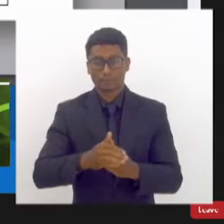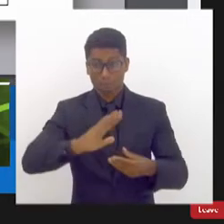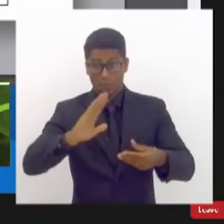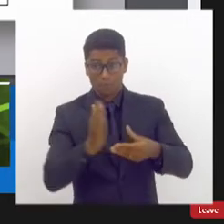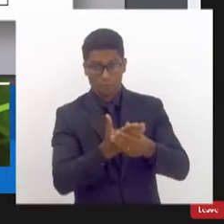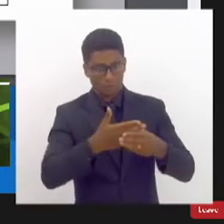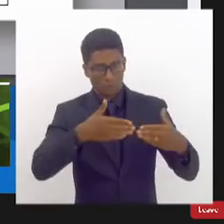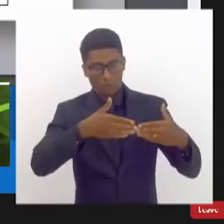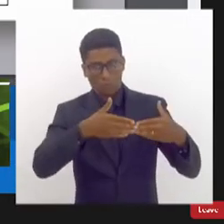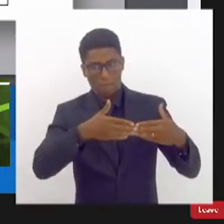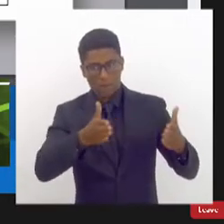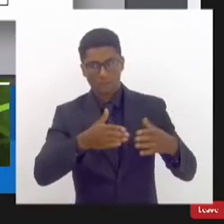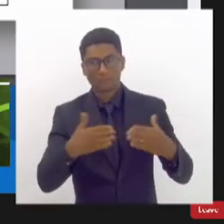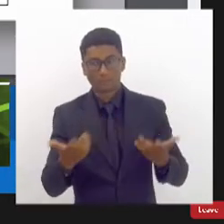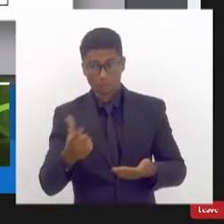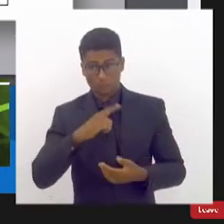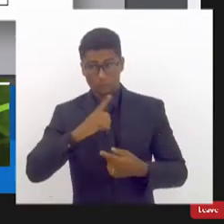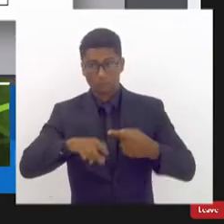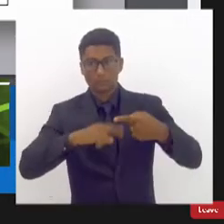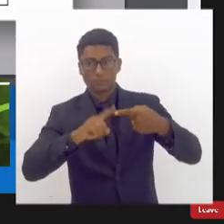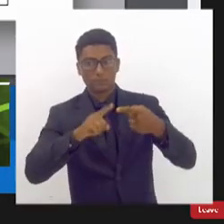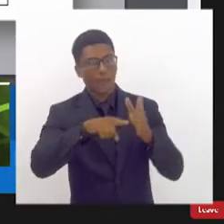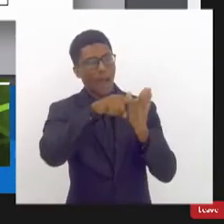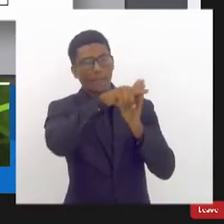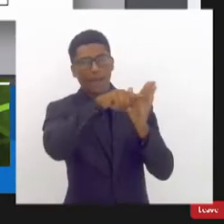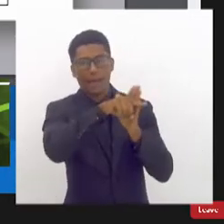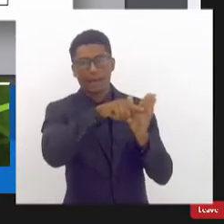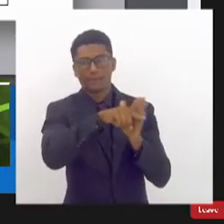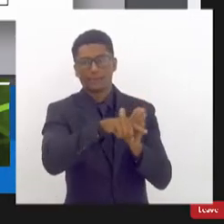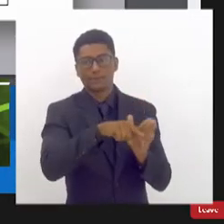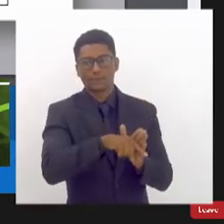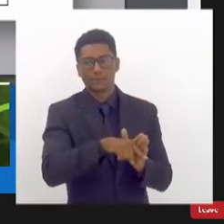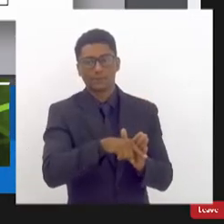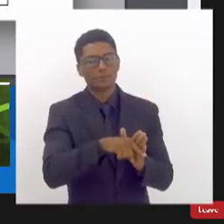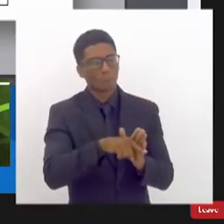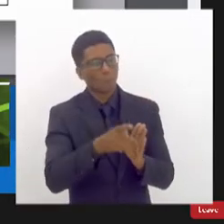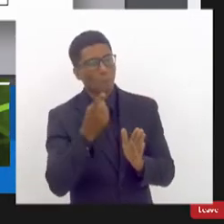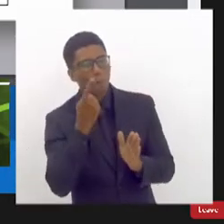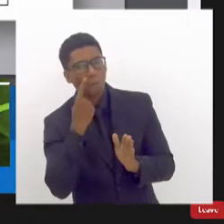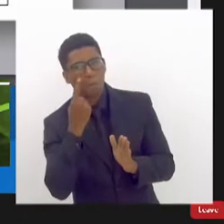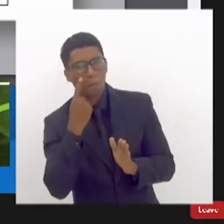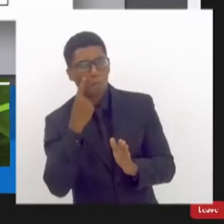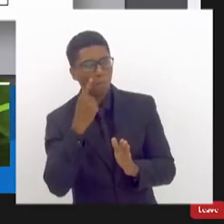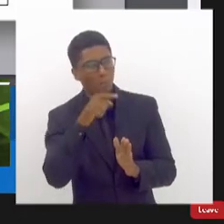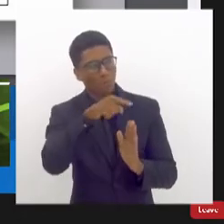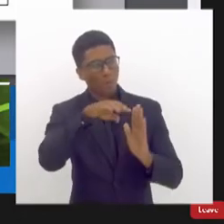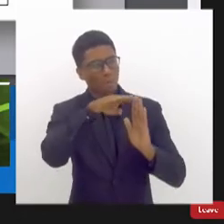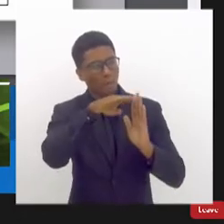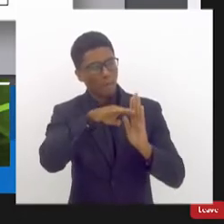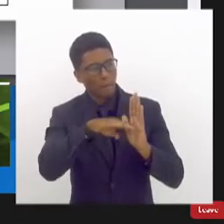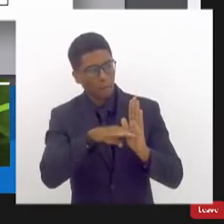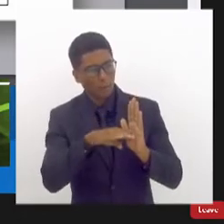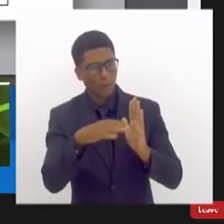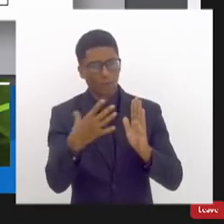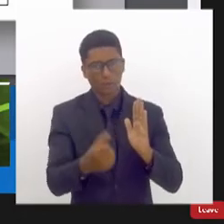por uma primeira análise, que é a análise de forma, que é feita no âmbito da STEC, para verificar os critérios de